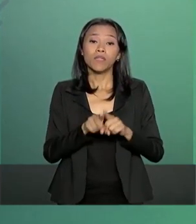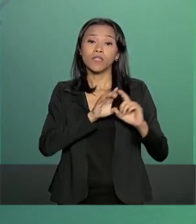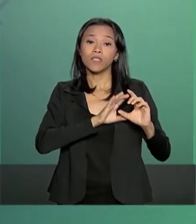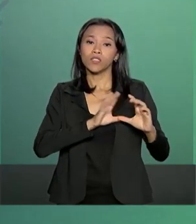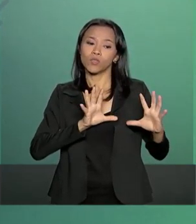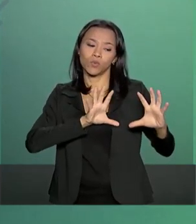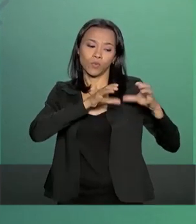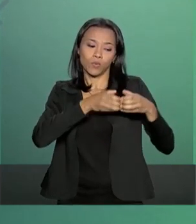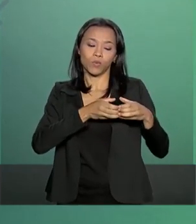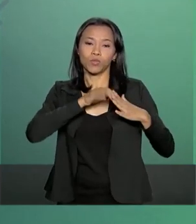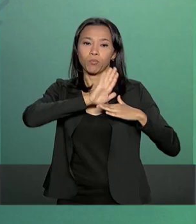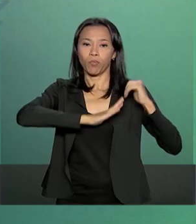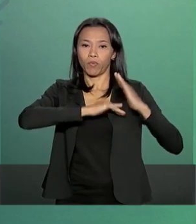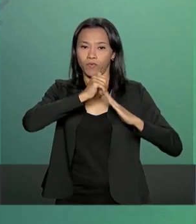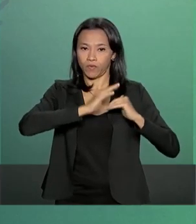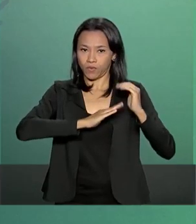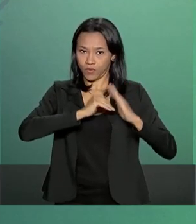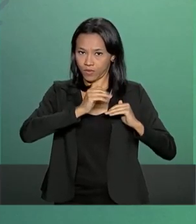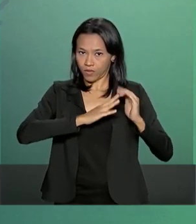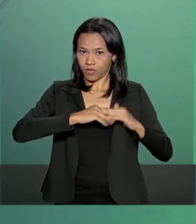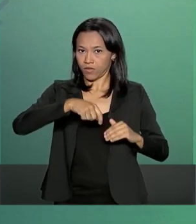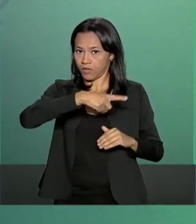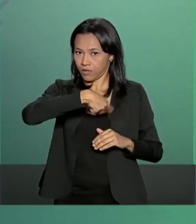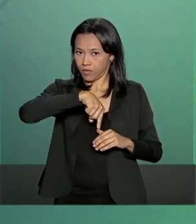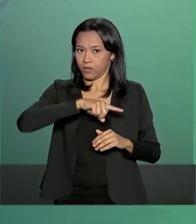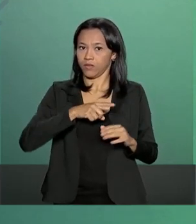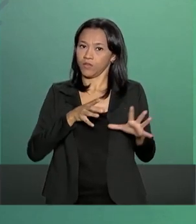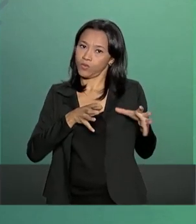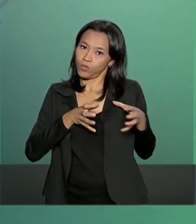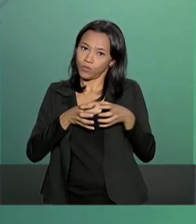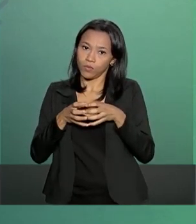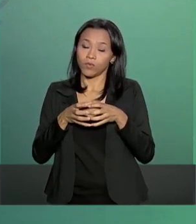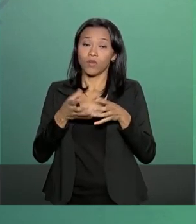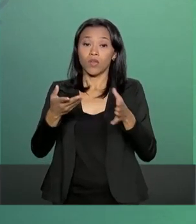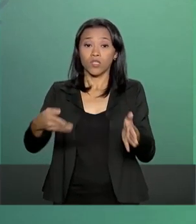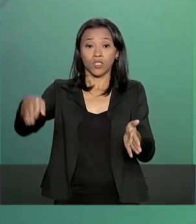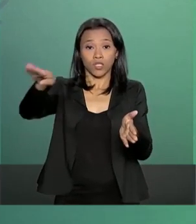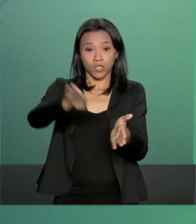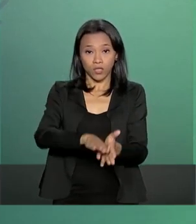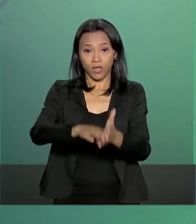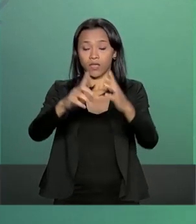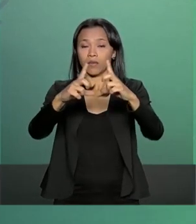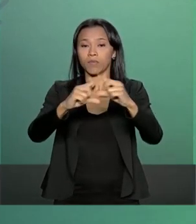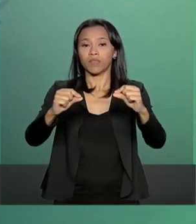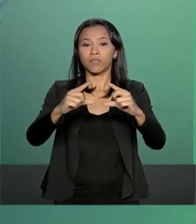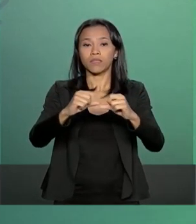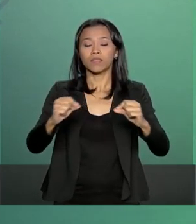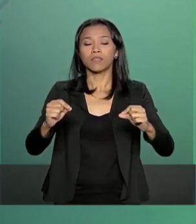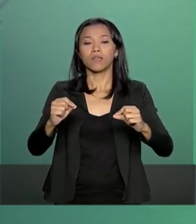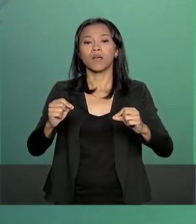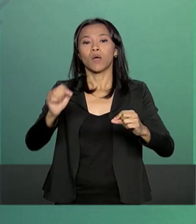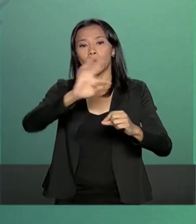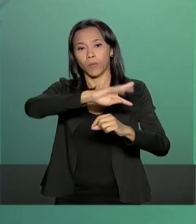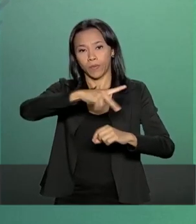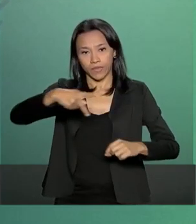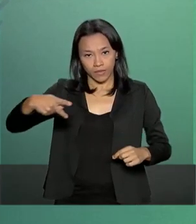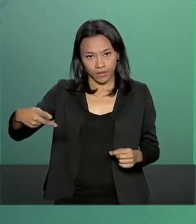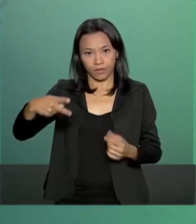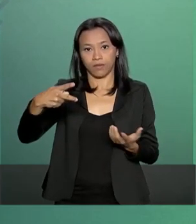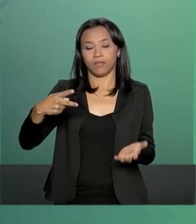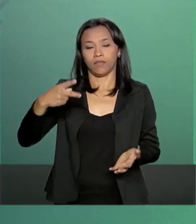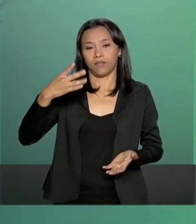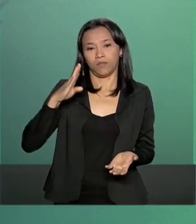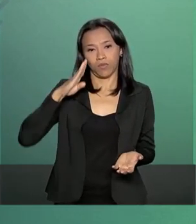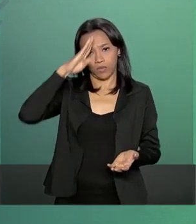equipe técnica. Ao desembarcar aqui na capital federal, o presidente seguirá para o Palácio